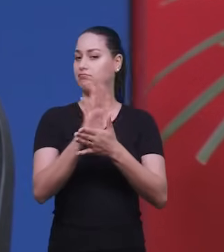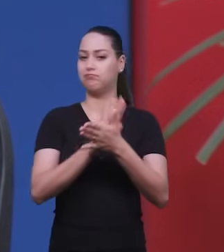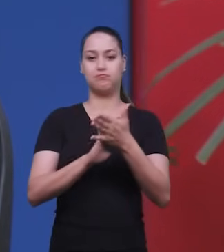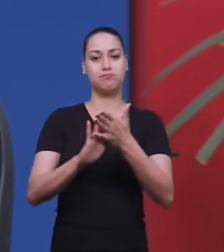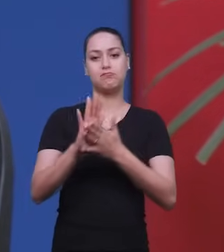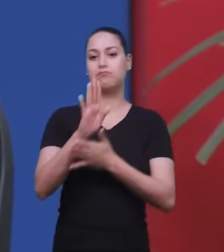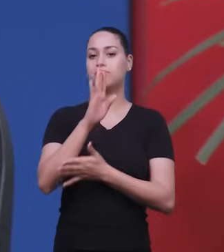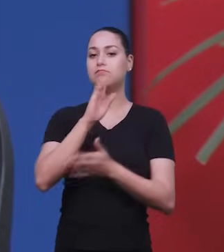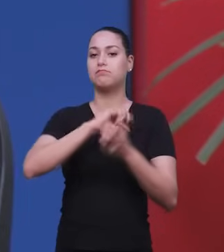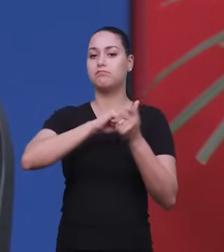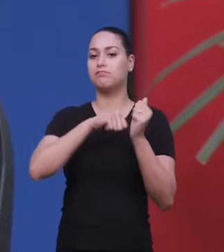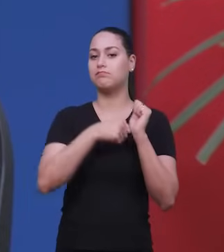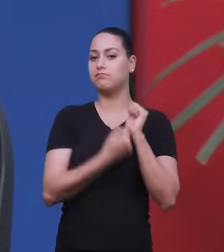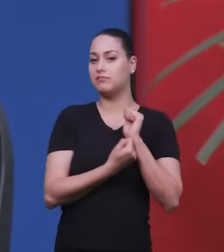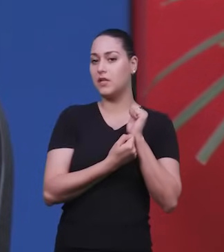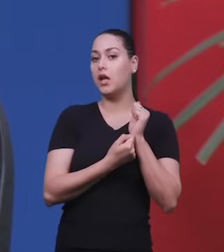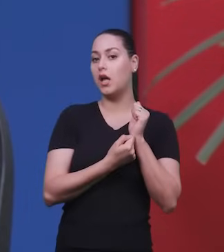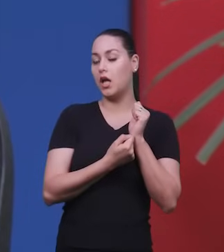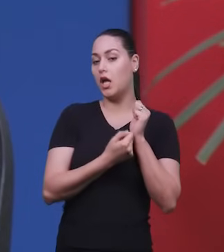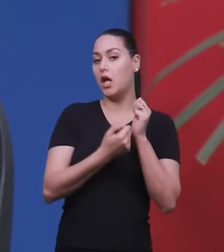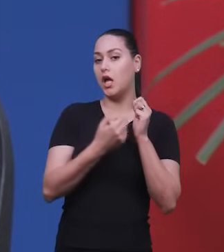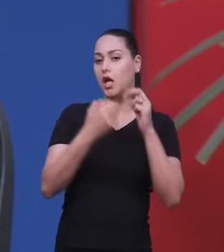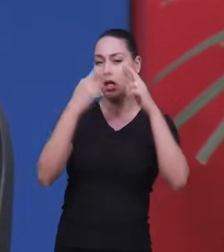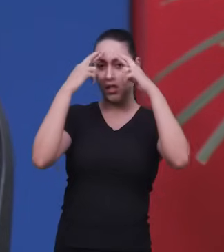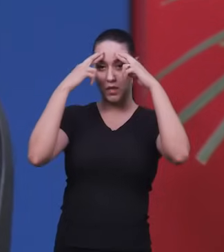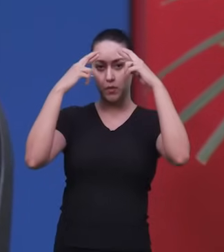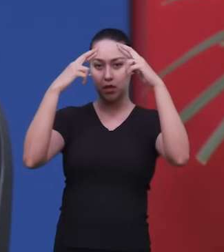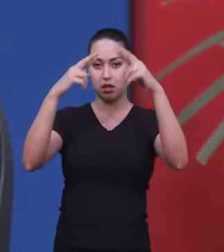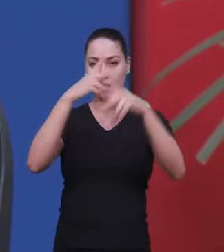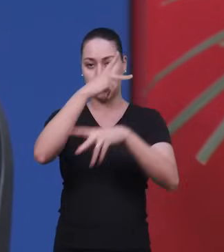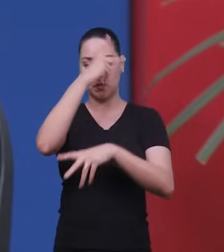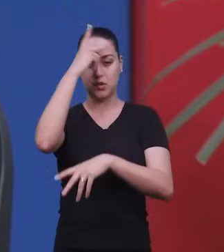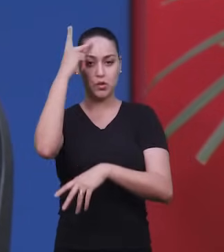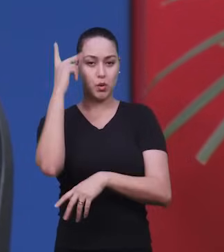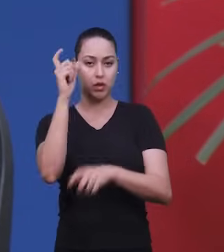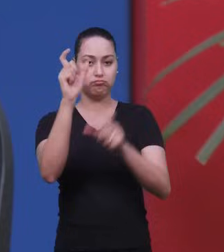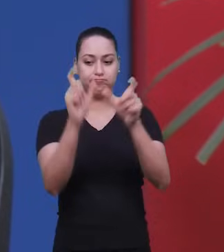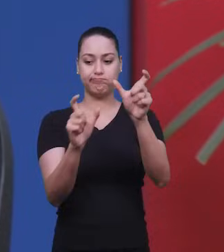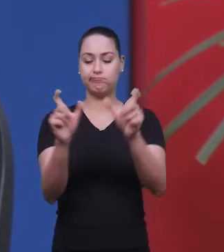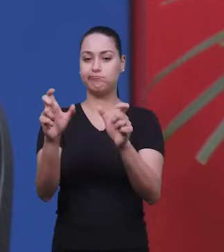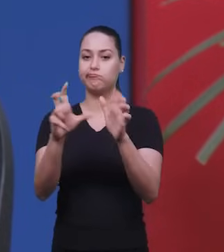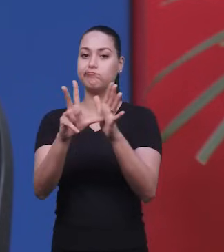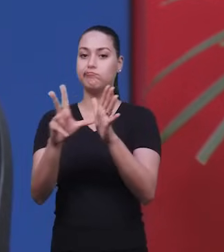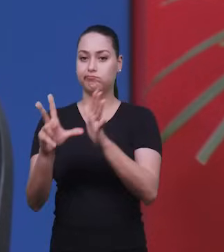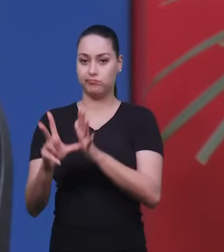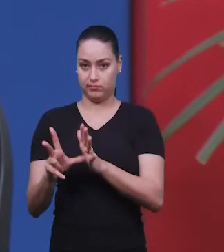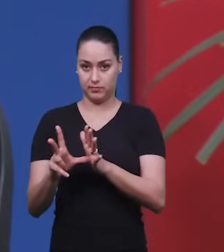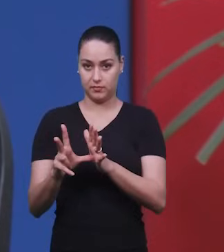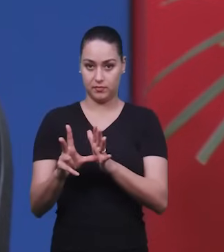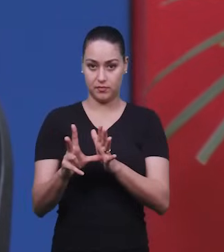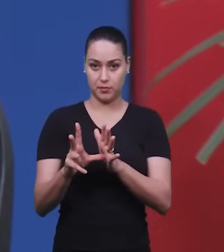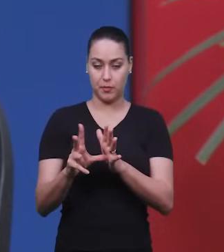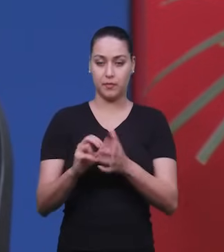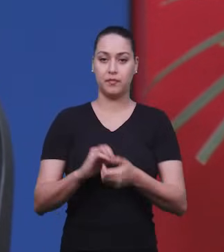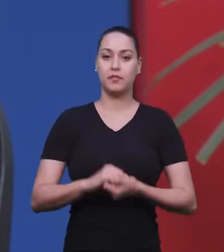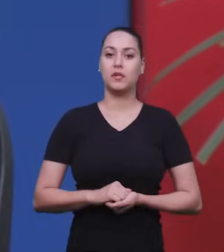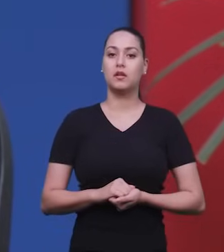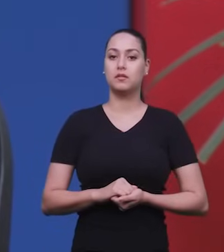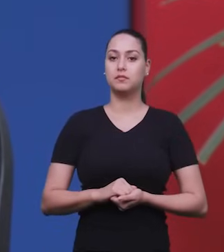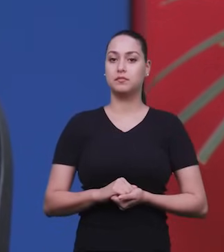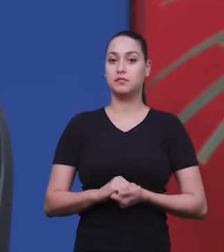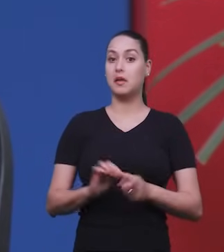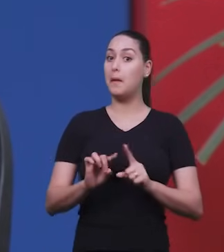respeito a cada pessoa, a individualidade das pessoas. Então, não vamos identificar, mas